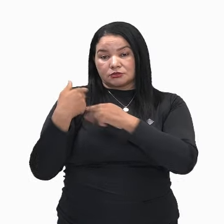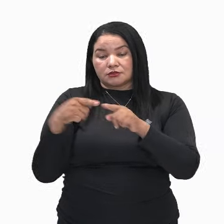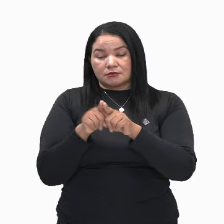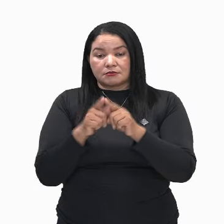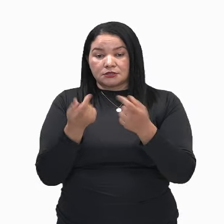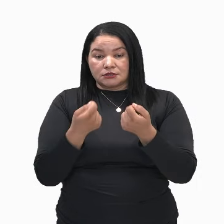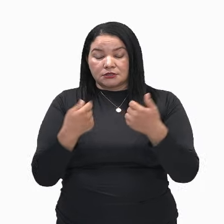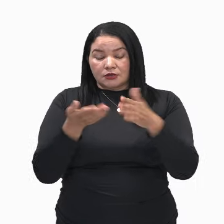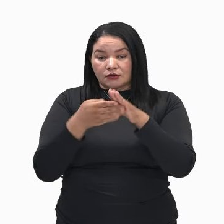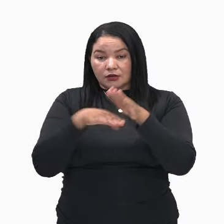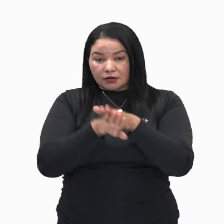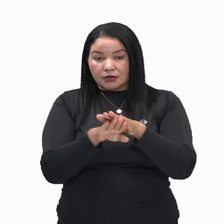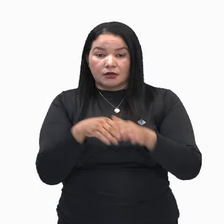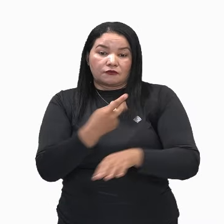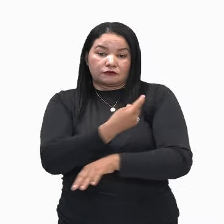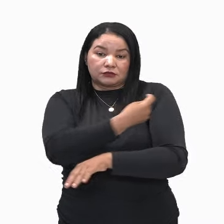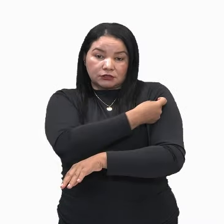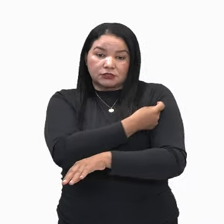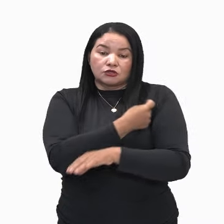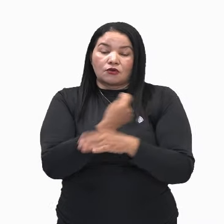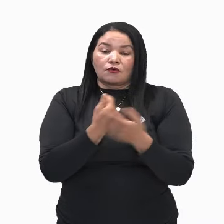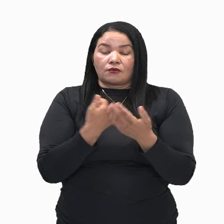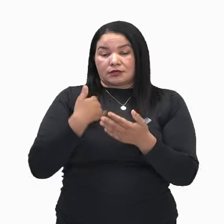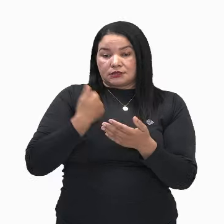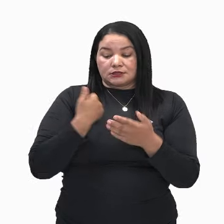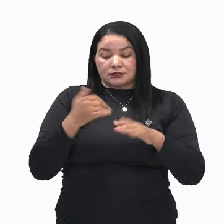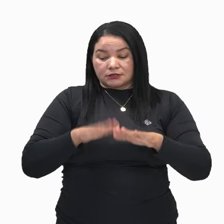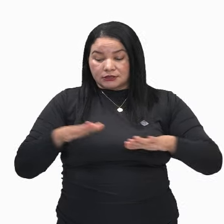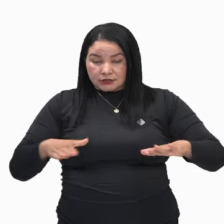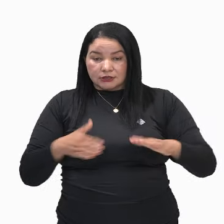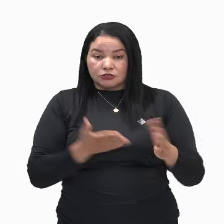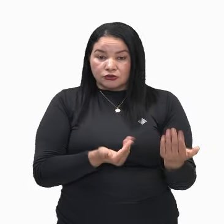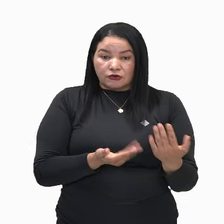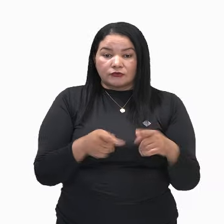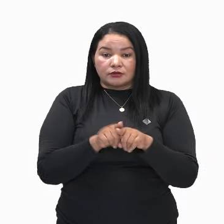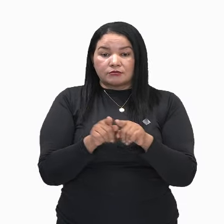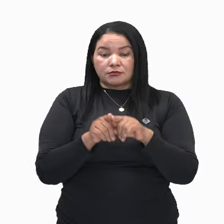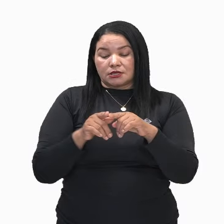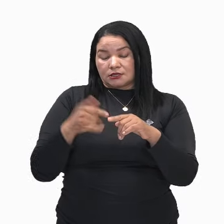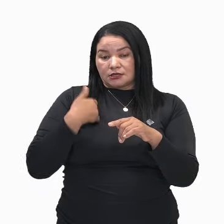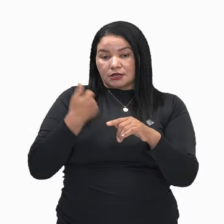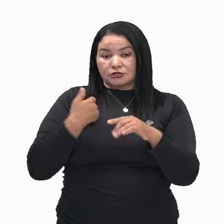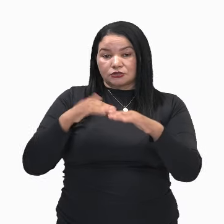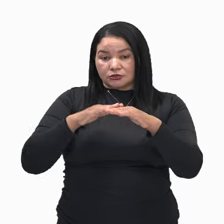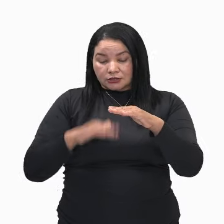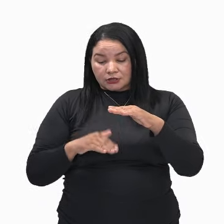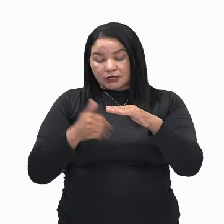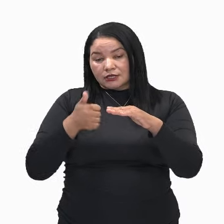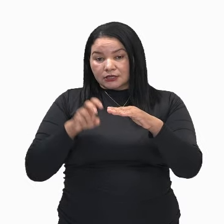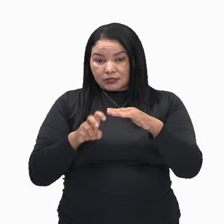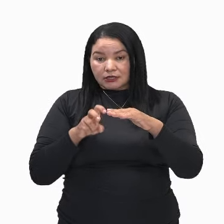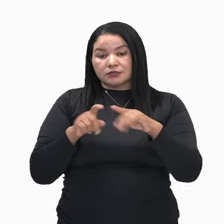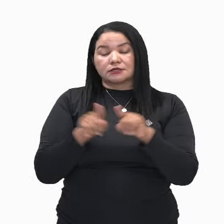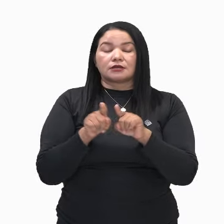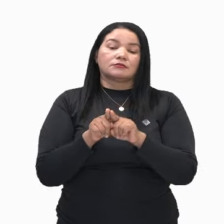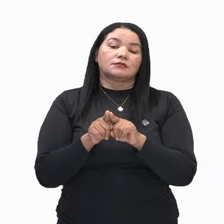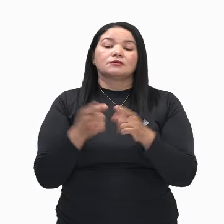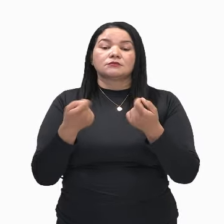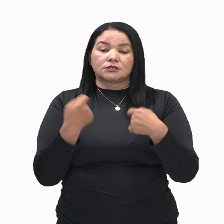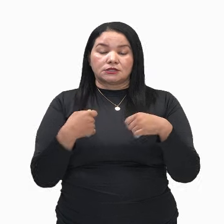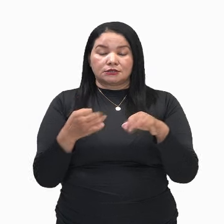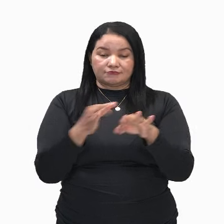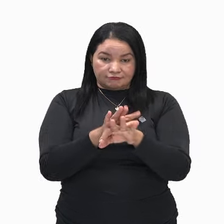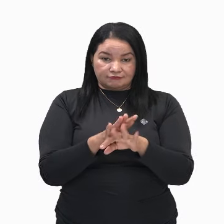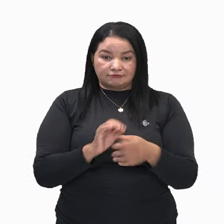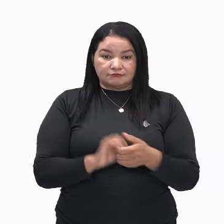de crianças e adolescentes menores de 15 anos atualizada. Aqui, então, eu tenho uma mensagem que também vai